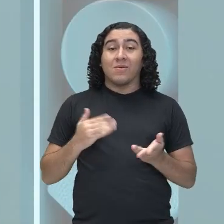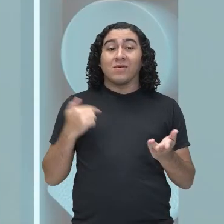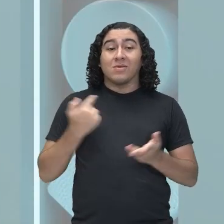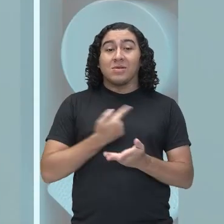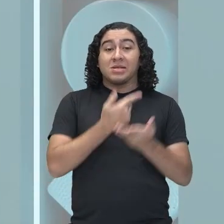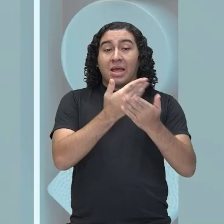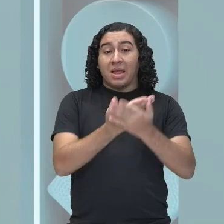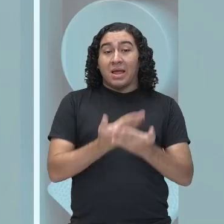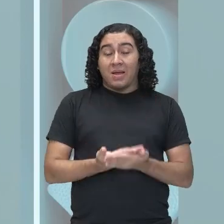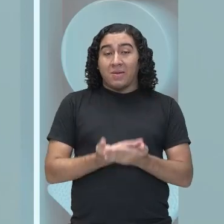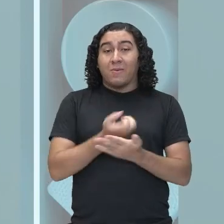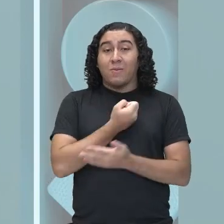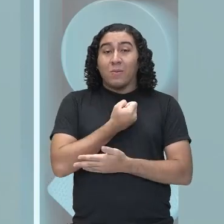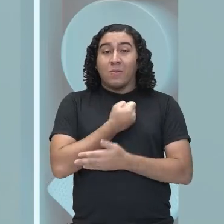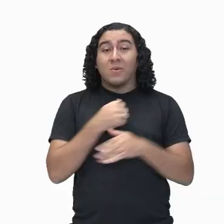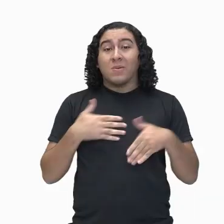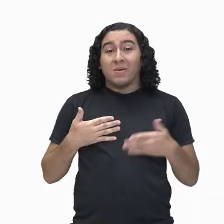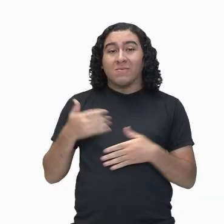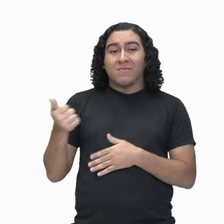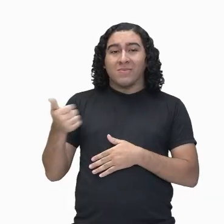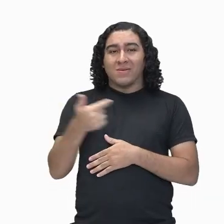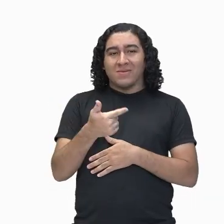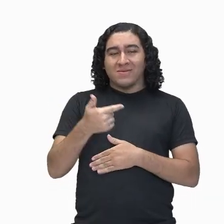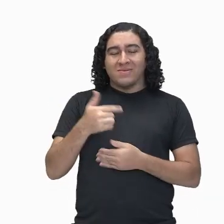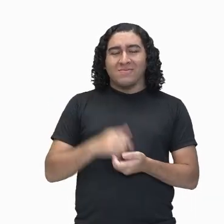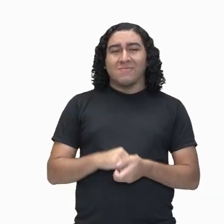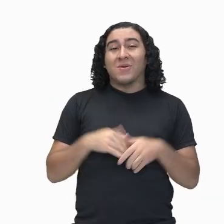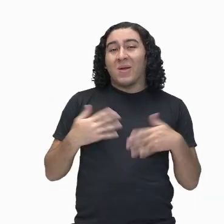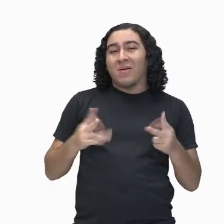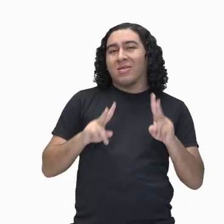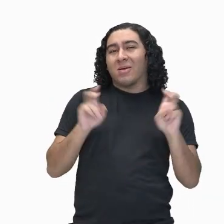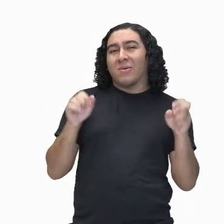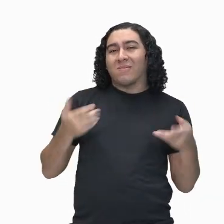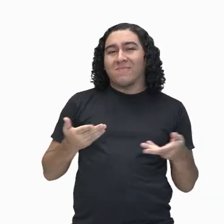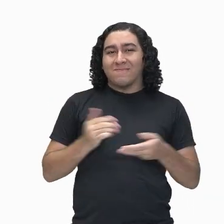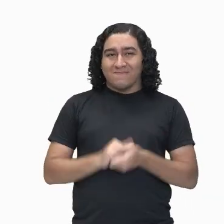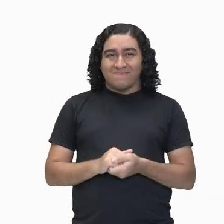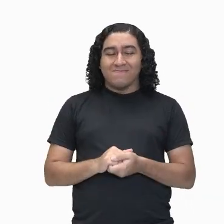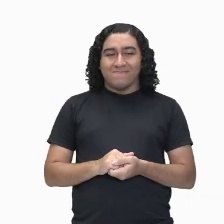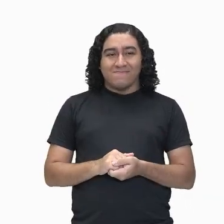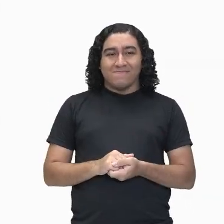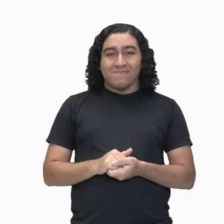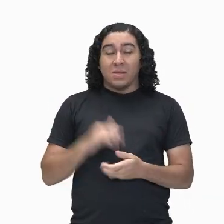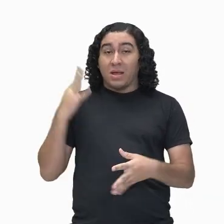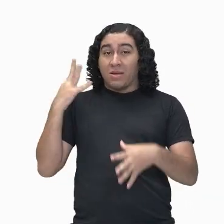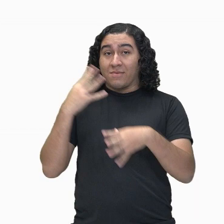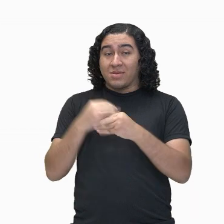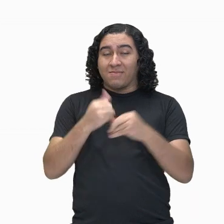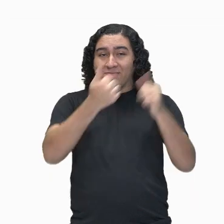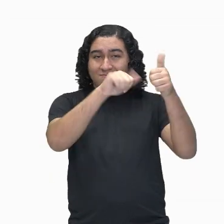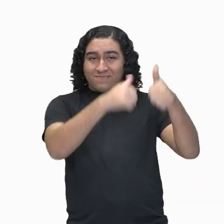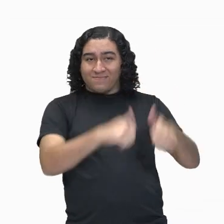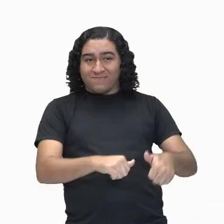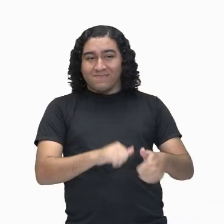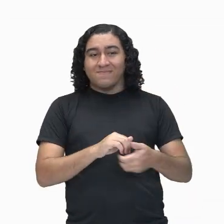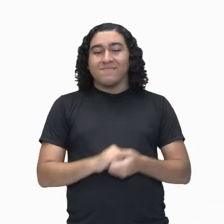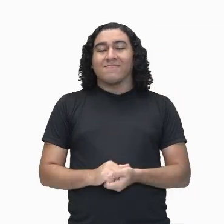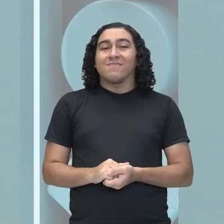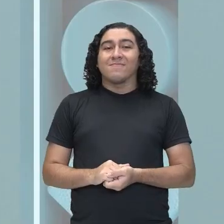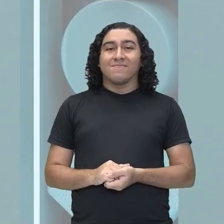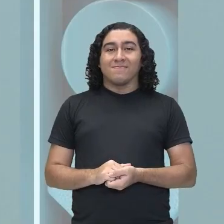aula de número 12 qual é mesmo Professor aula 12 revisão e